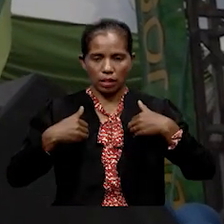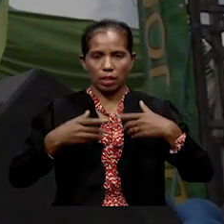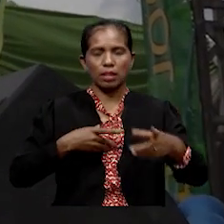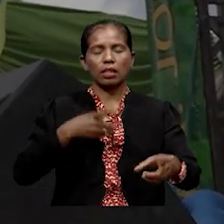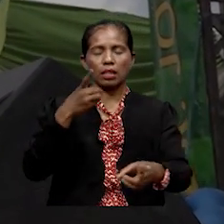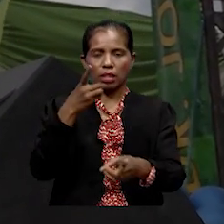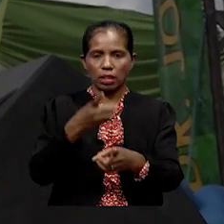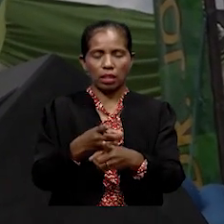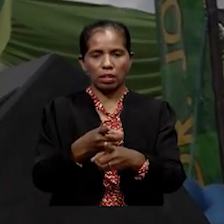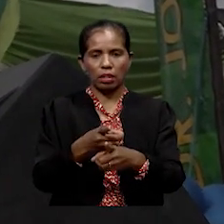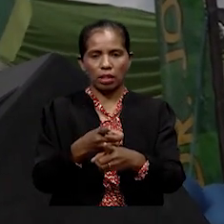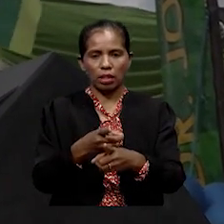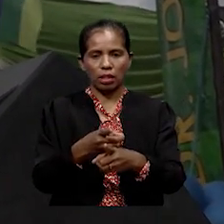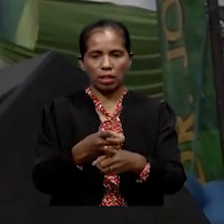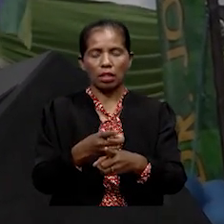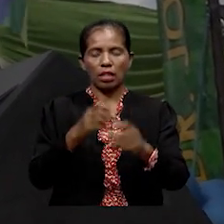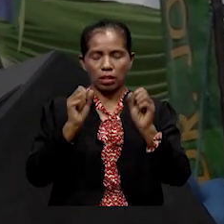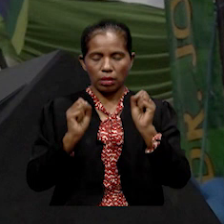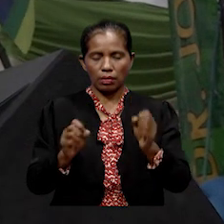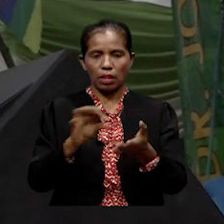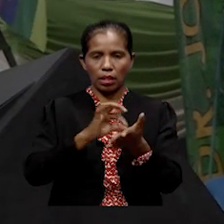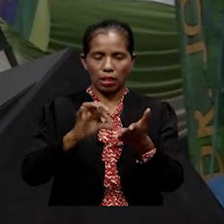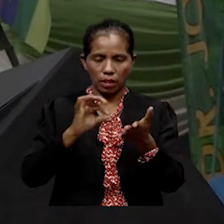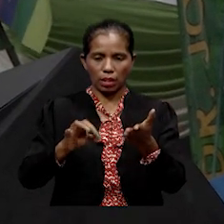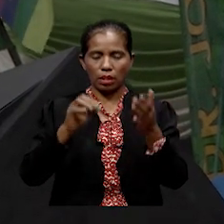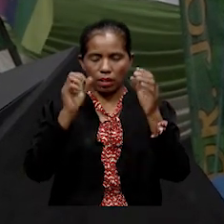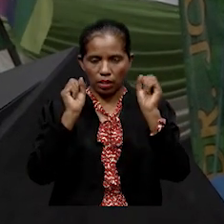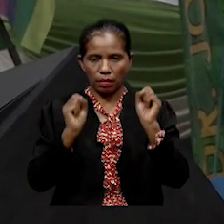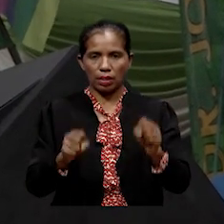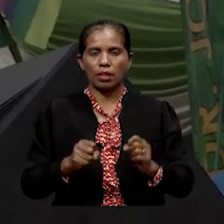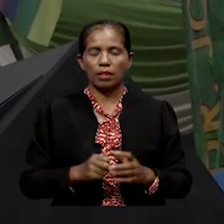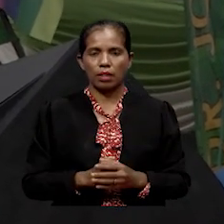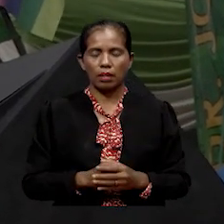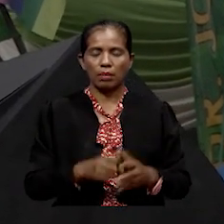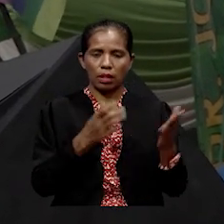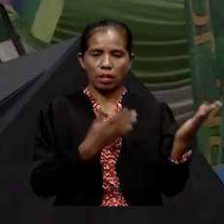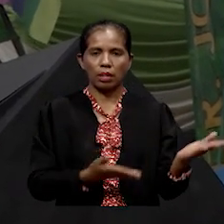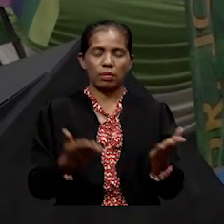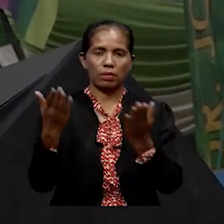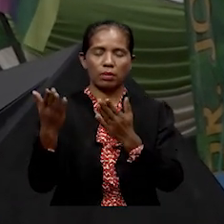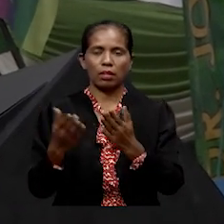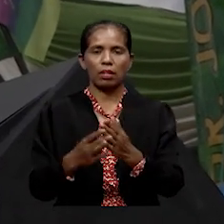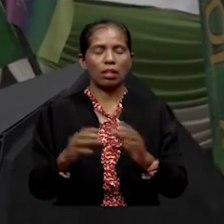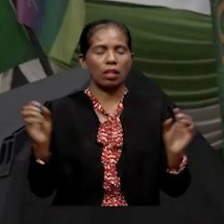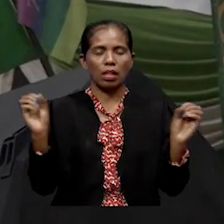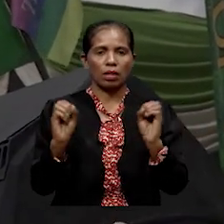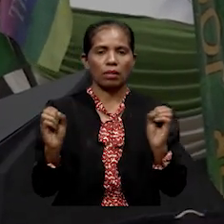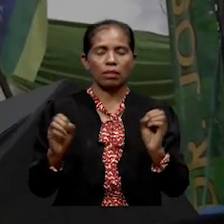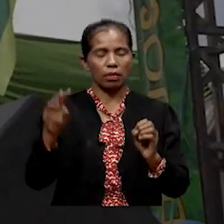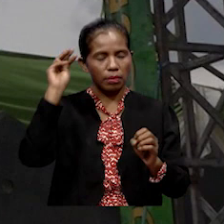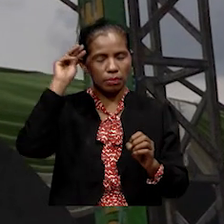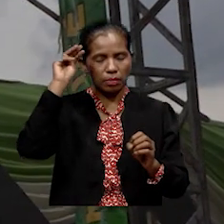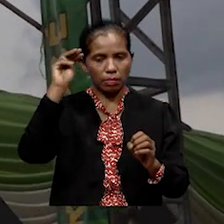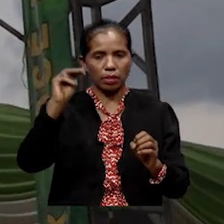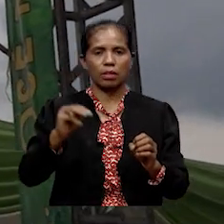tu. Assina dia ata, convere ao quadro, Luri. Laos Fali, Ministro da